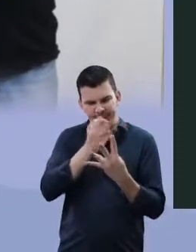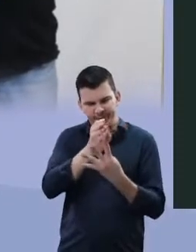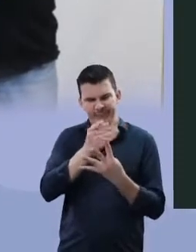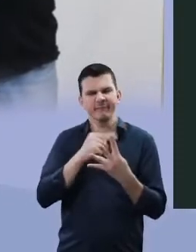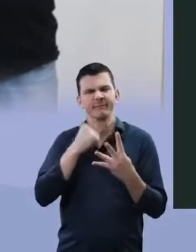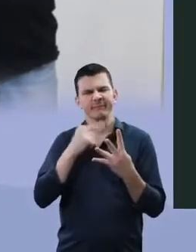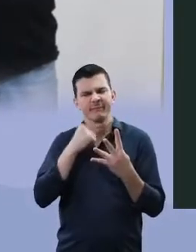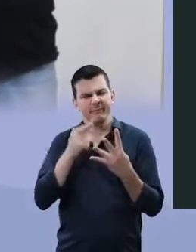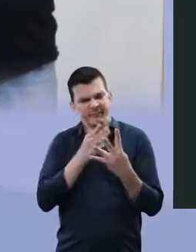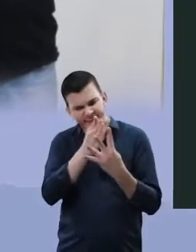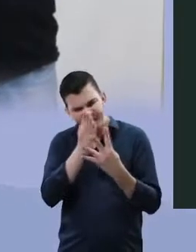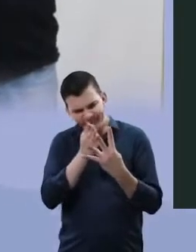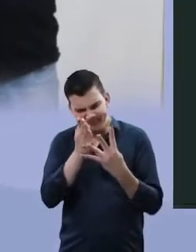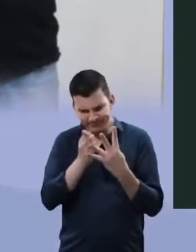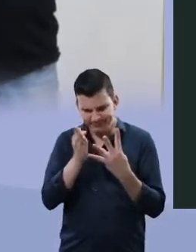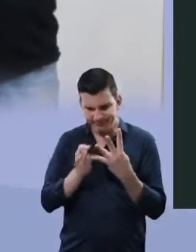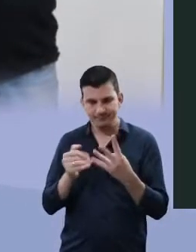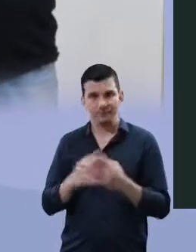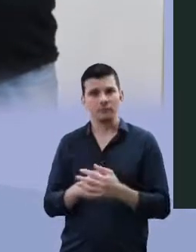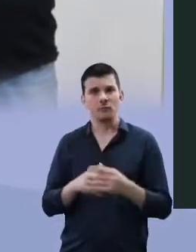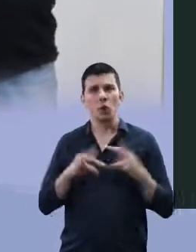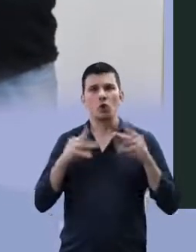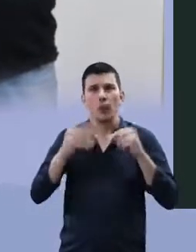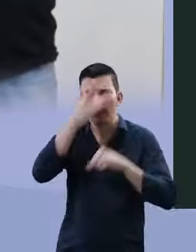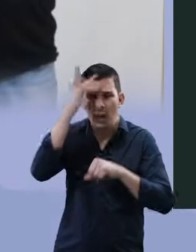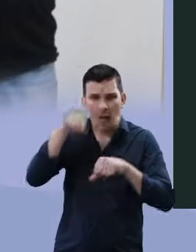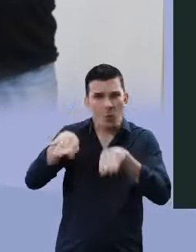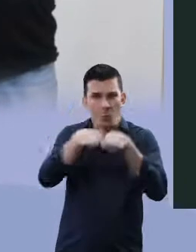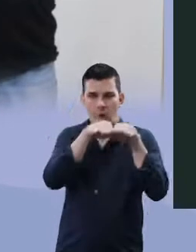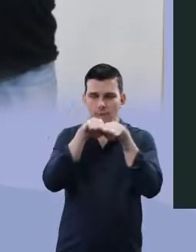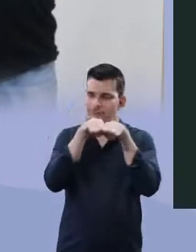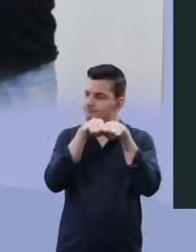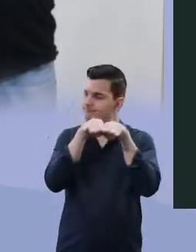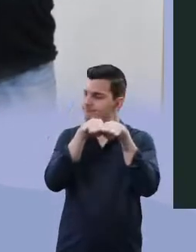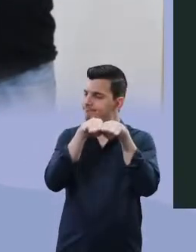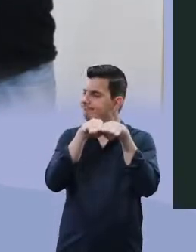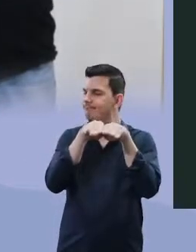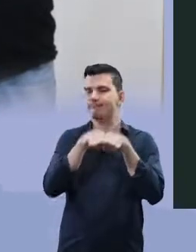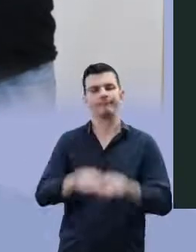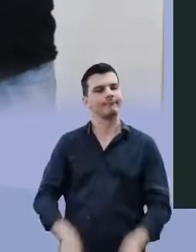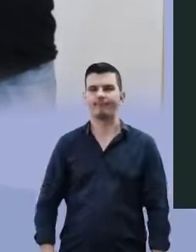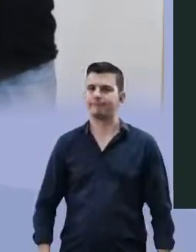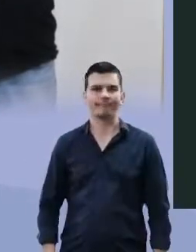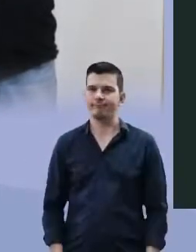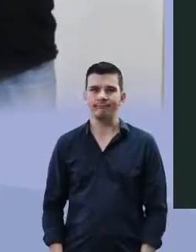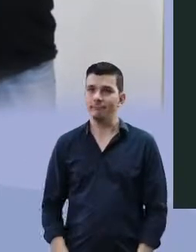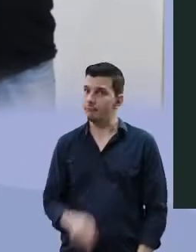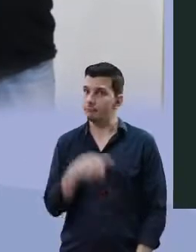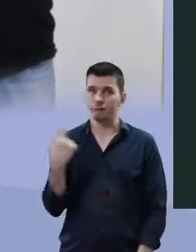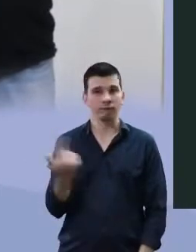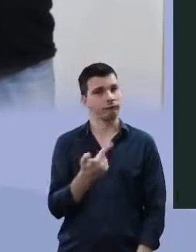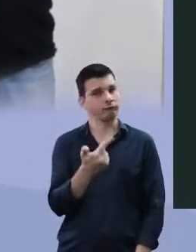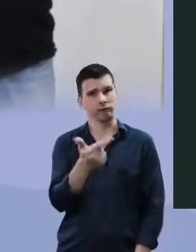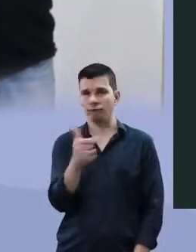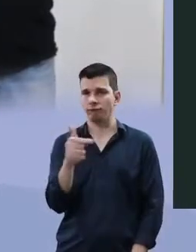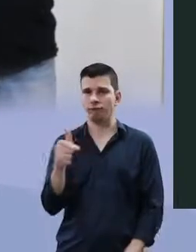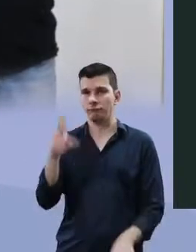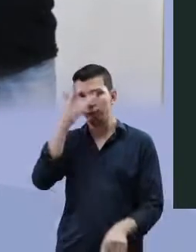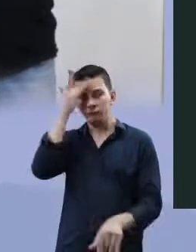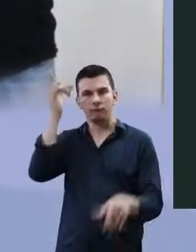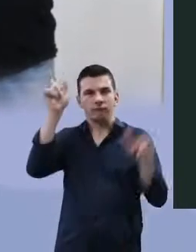4 questões, né? 4 questionamentos. Todas as pessoas são iguais? Obviamente que não, né? Nós não temos